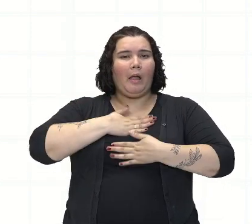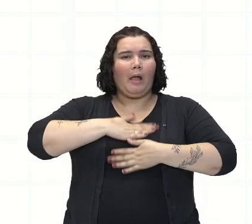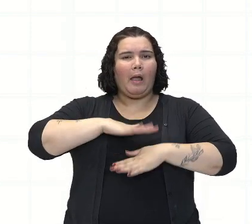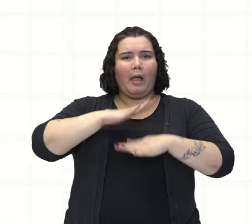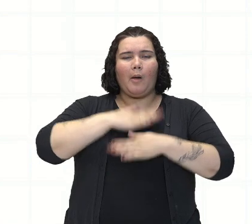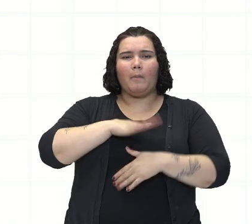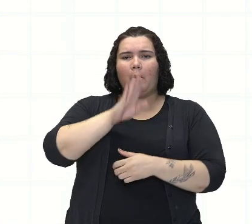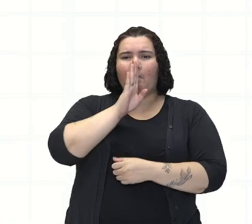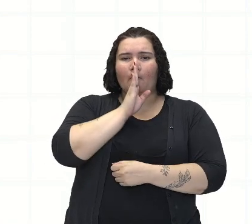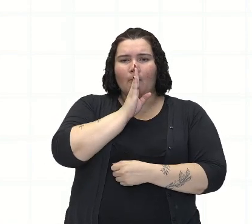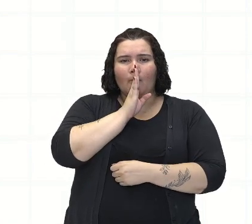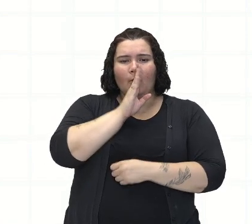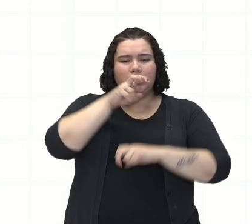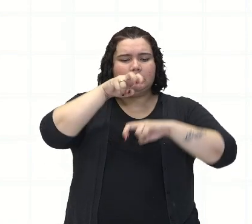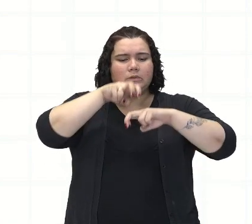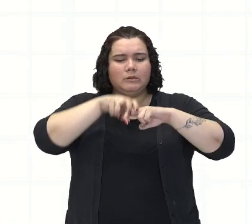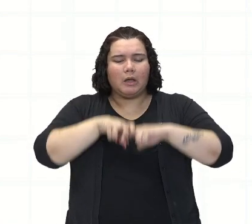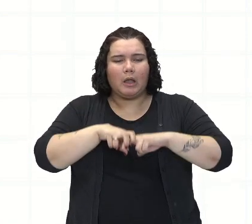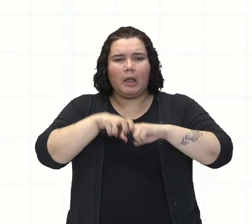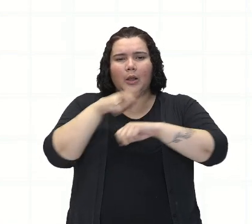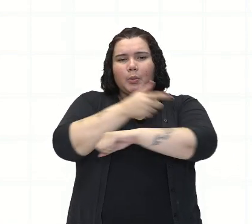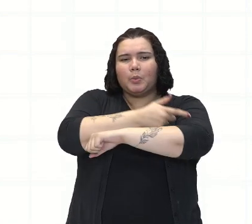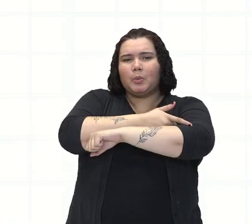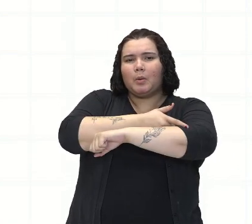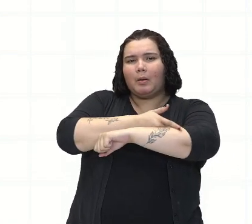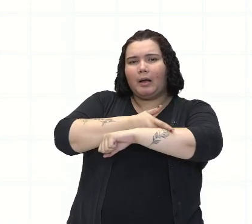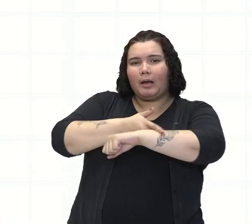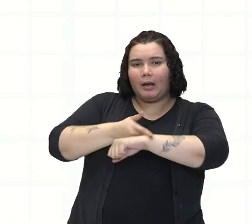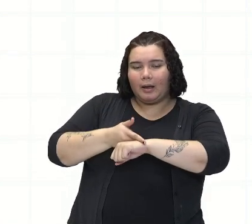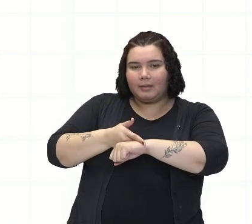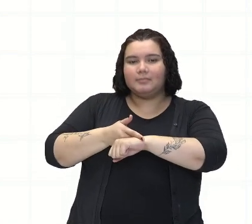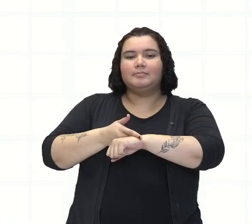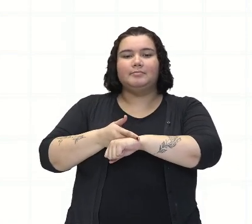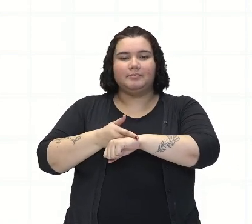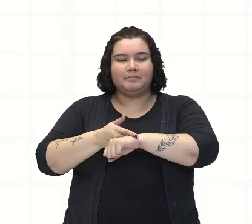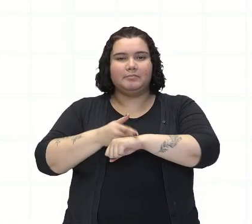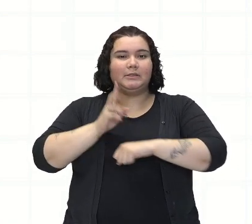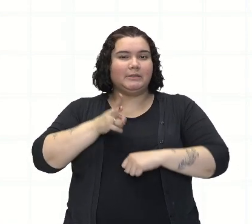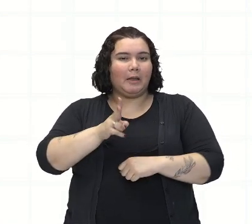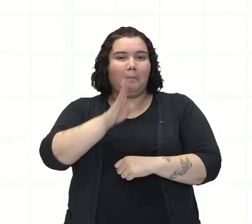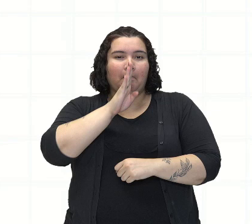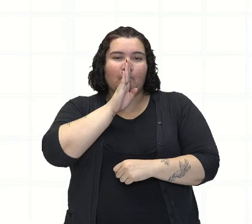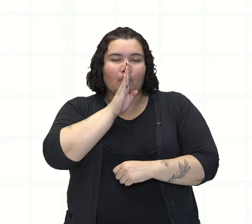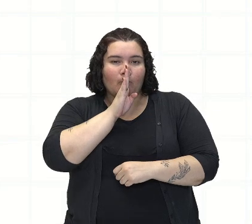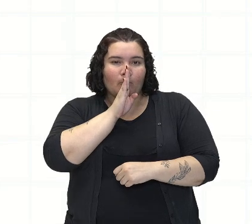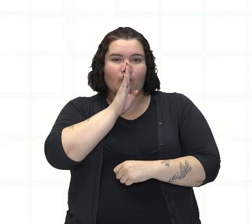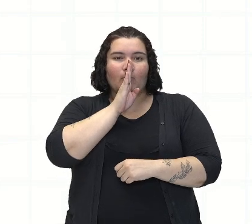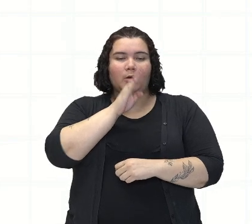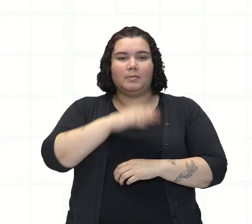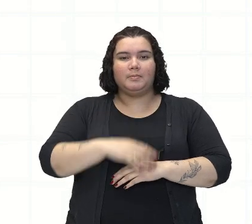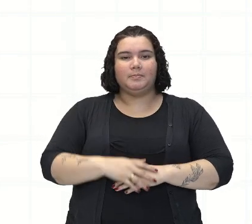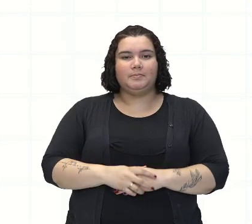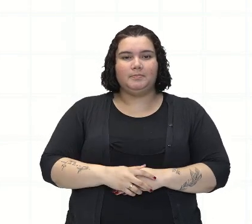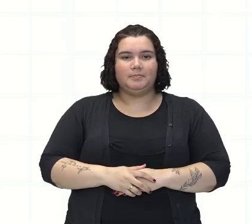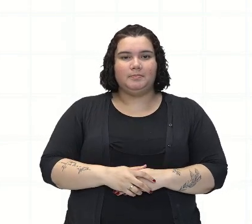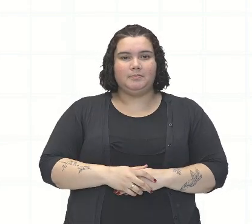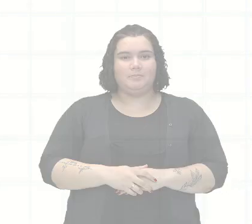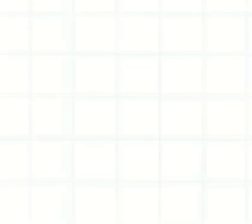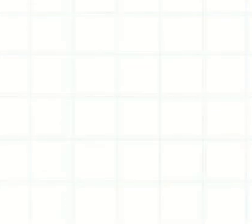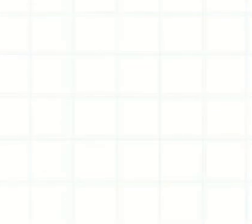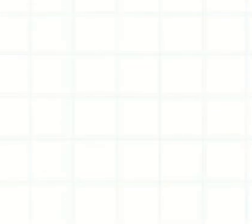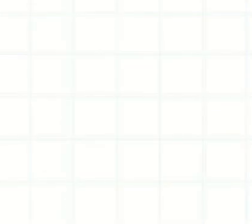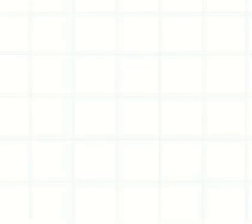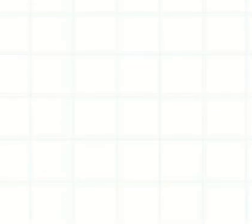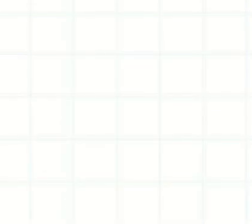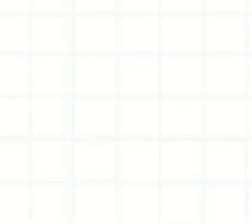calma, imobilidade e silêncios, muito calada, ninguém se incomodava com a presença dela, muito